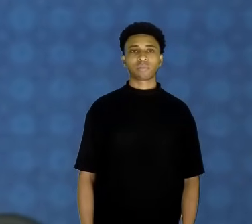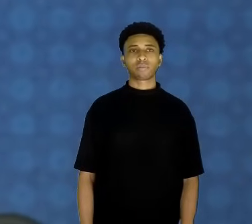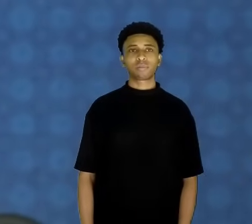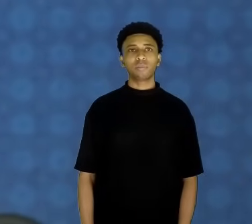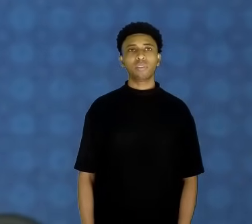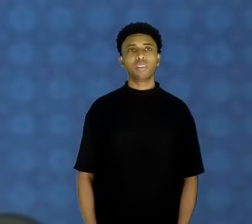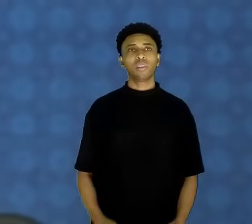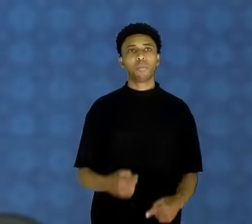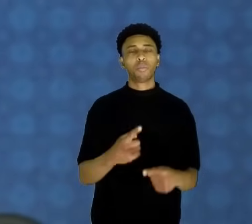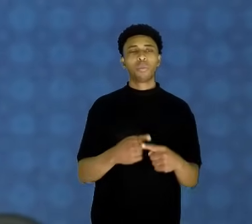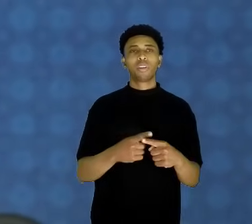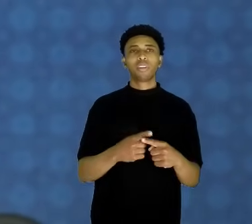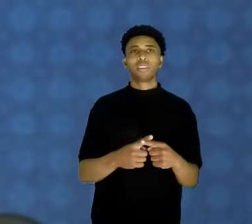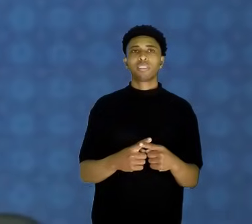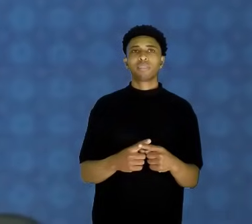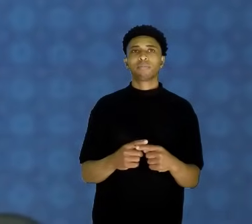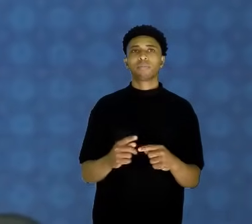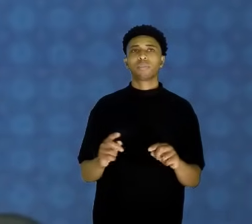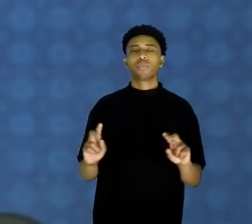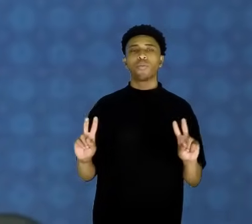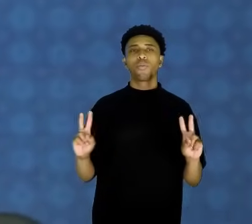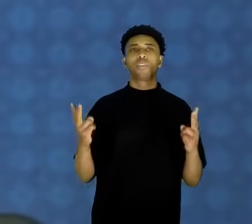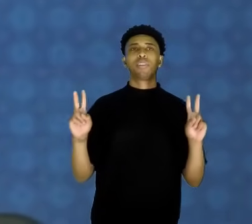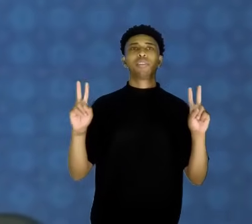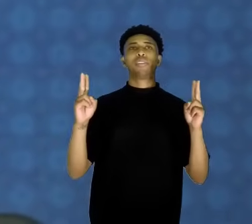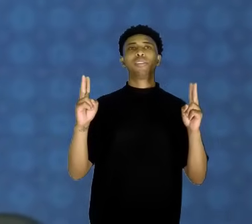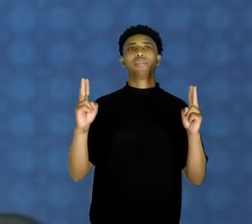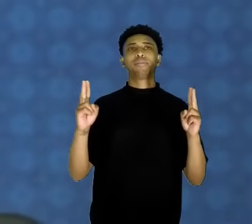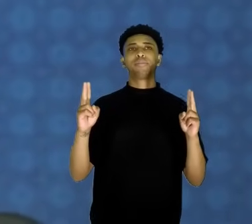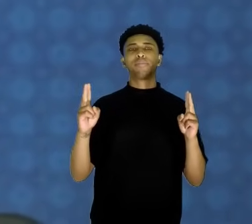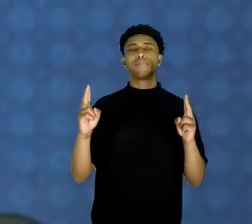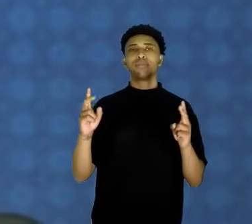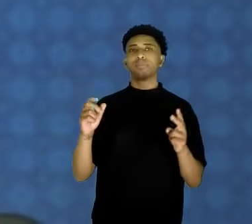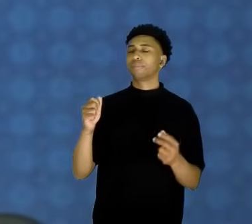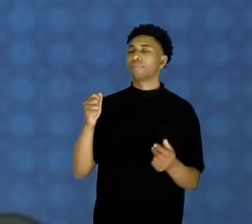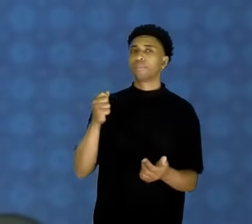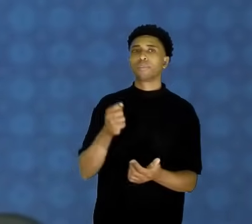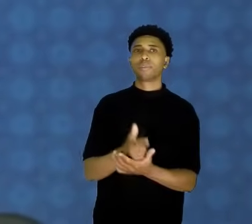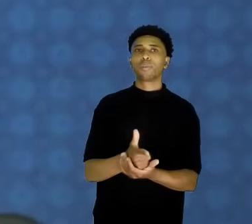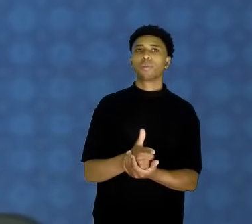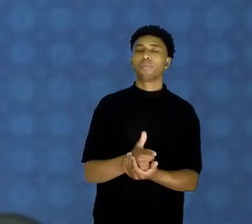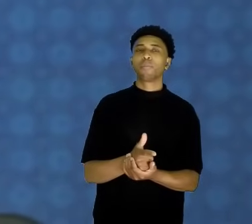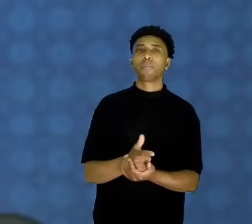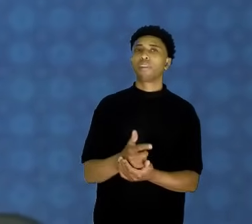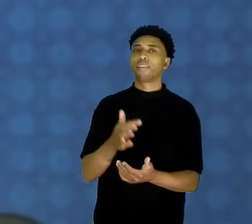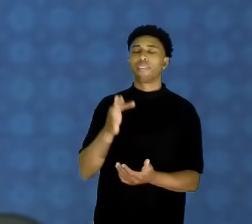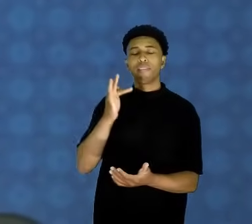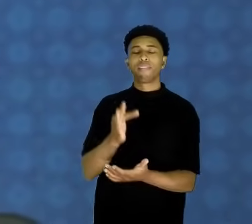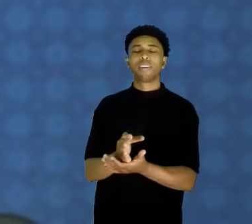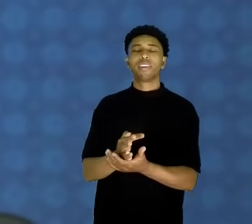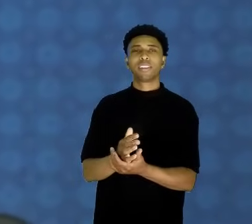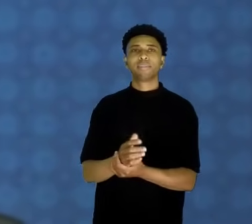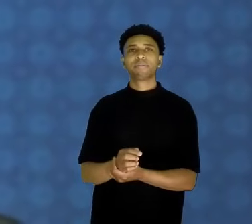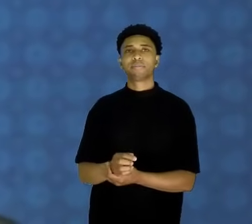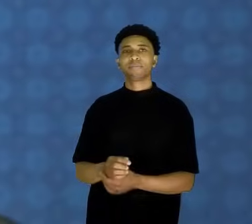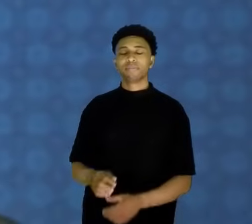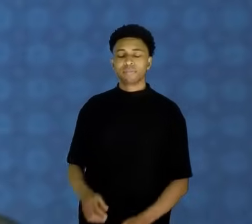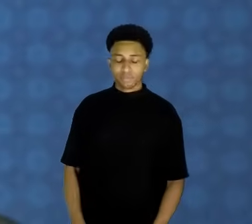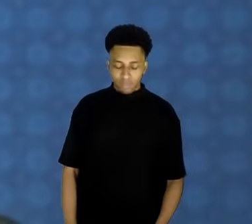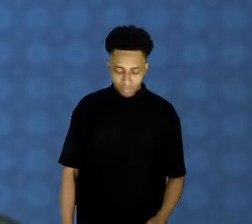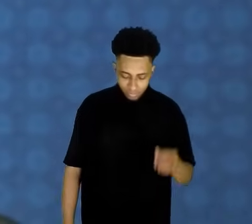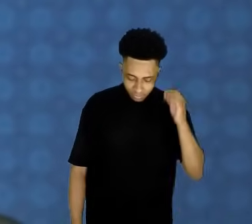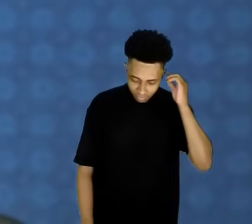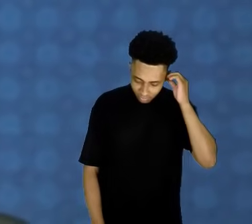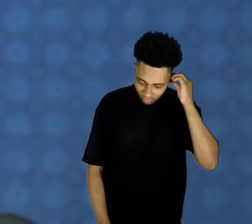não tem preço. Tem coisas que eu não vendo, porque o que tem valor para mim não tem preço.